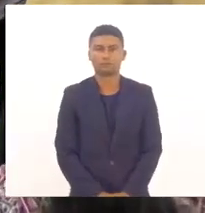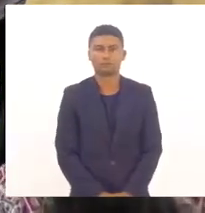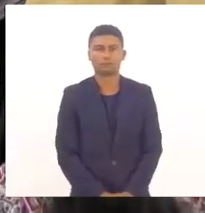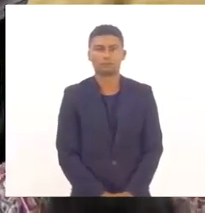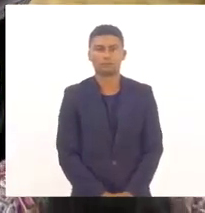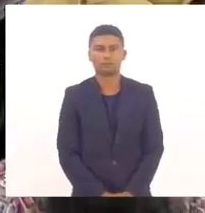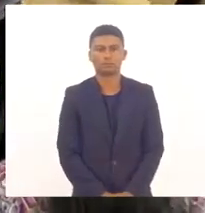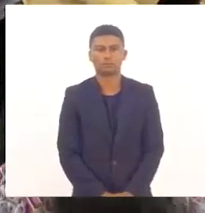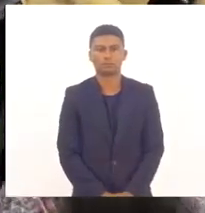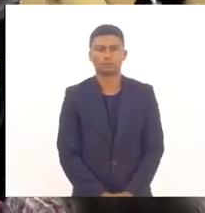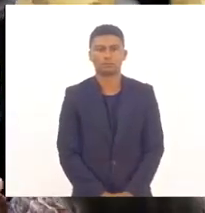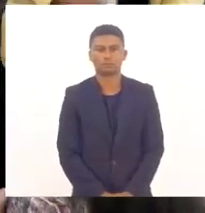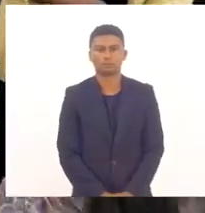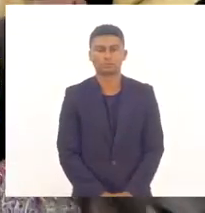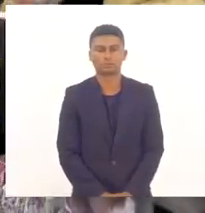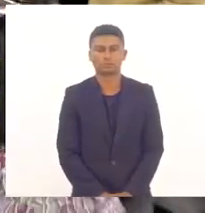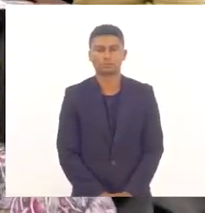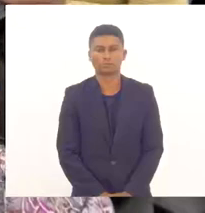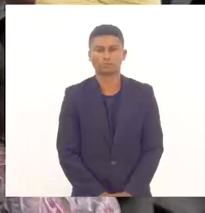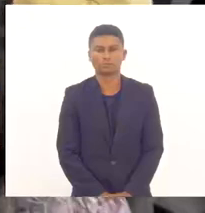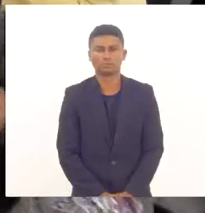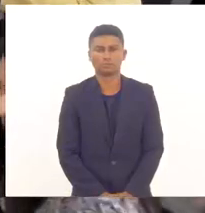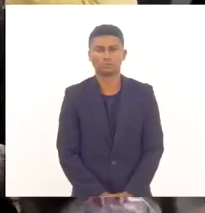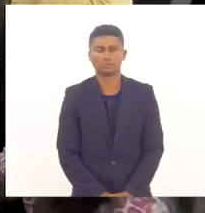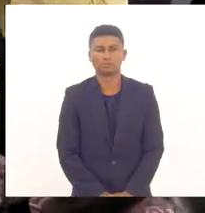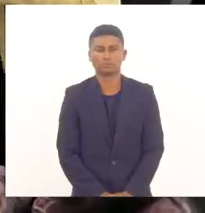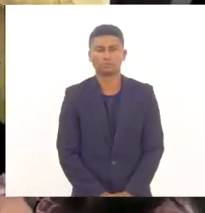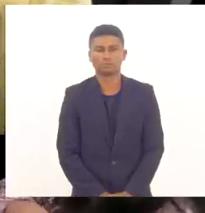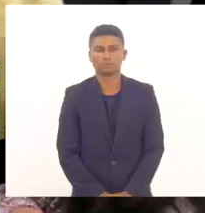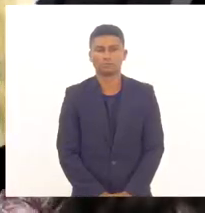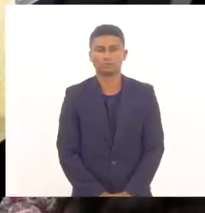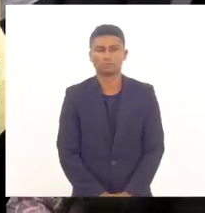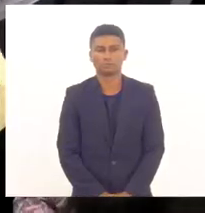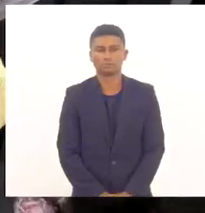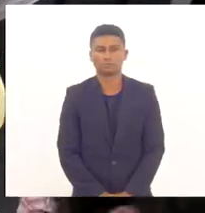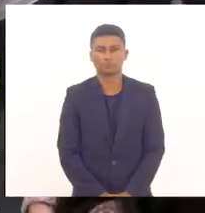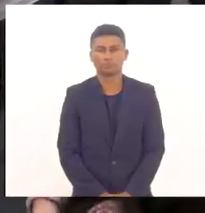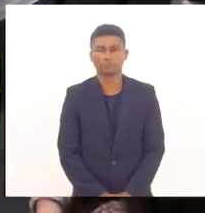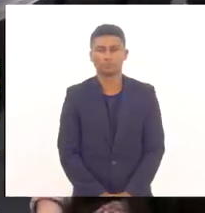Leon. Pessoal, olha,